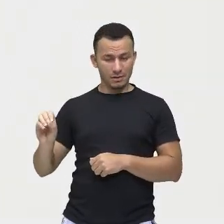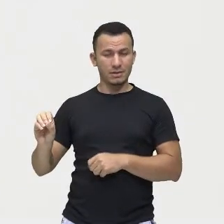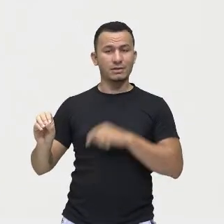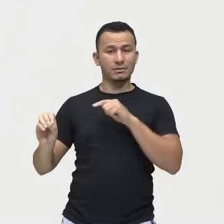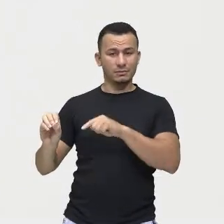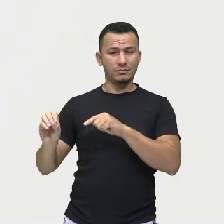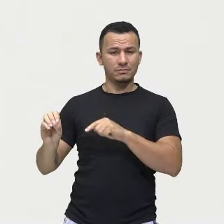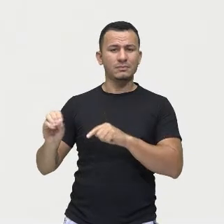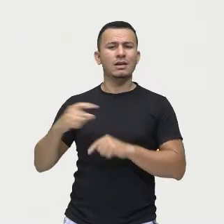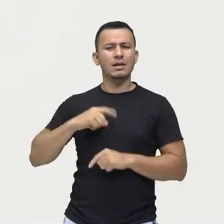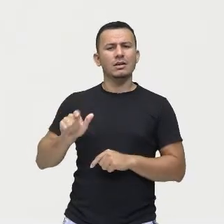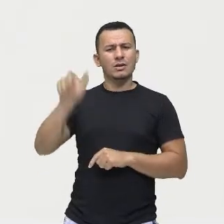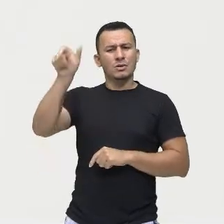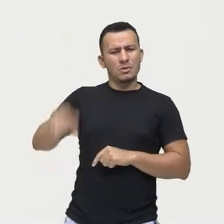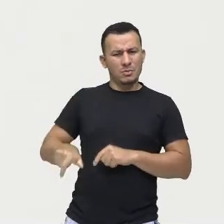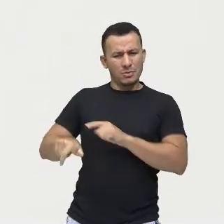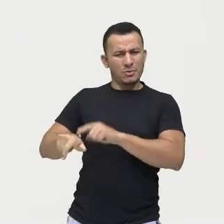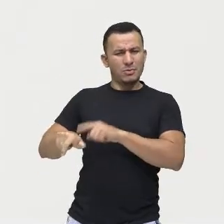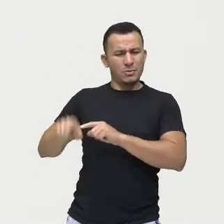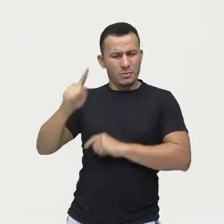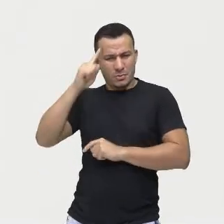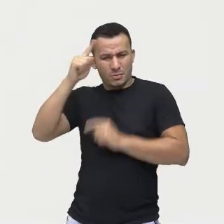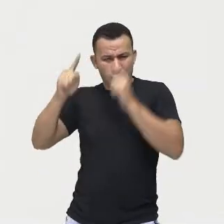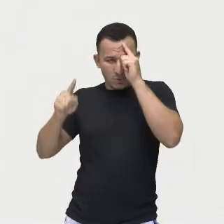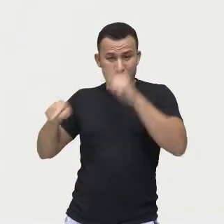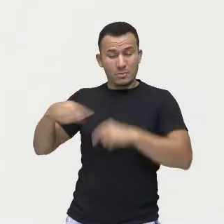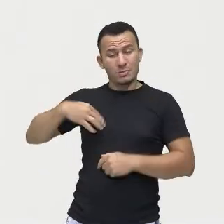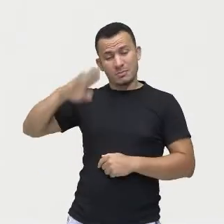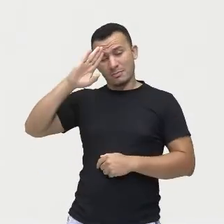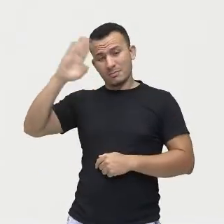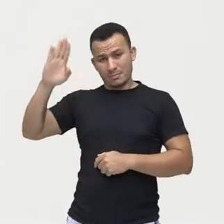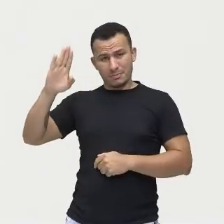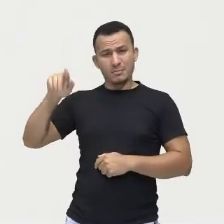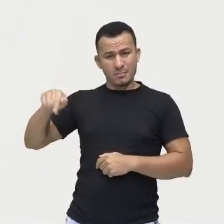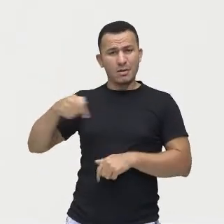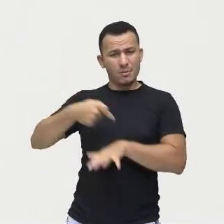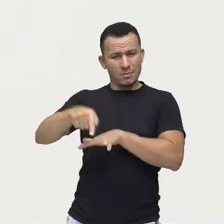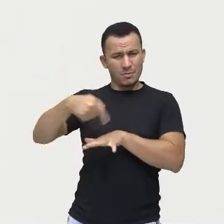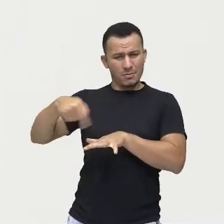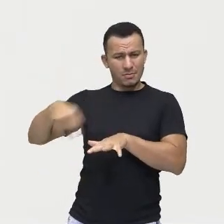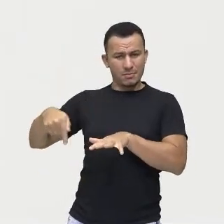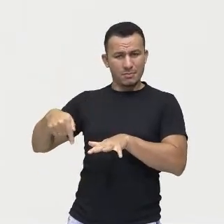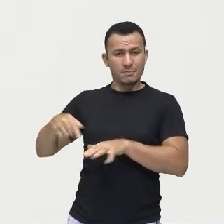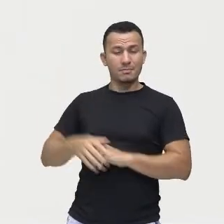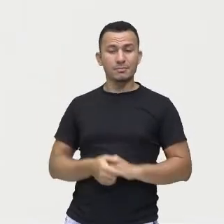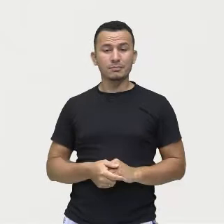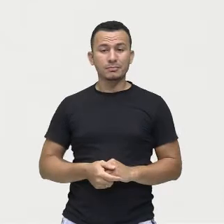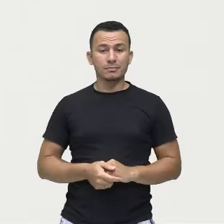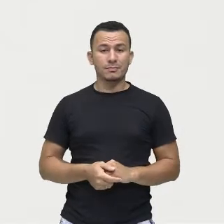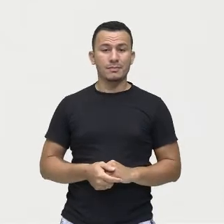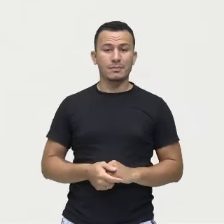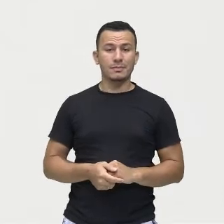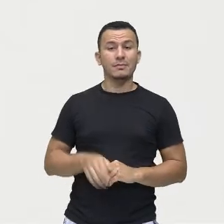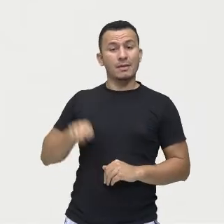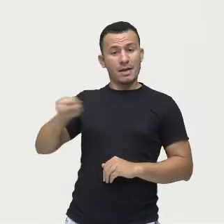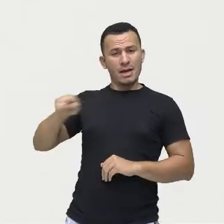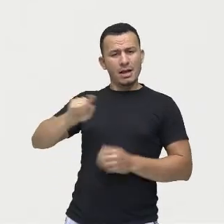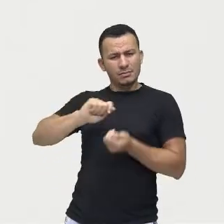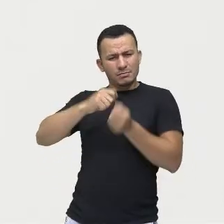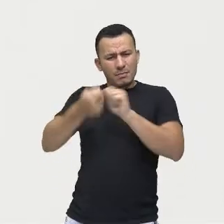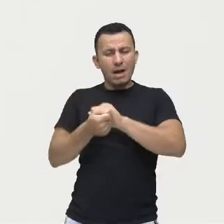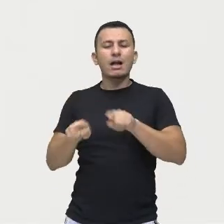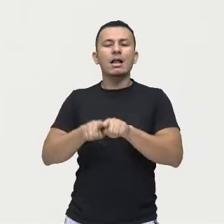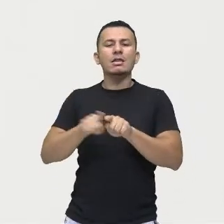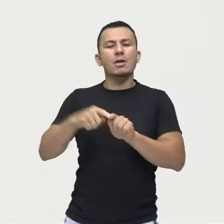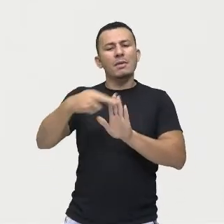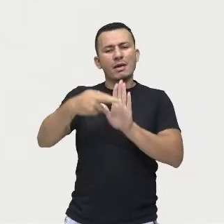o David Bailey como principal criador dessa modalidade. Ele adaptou e criou as técnicas